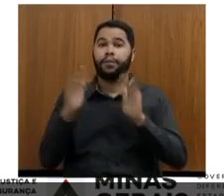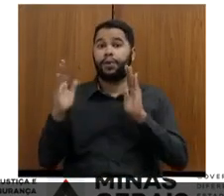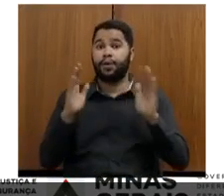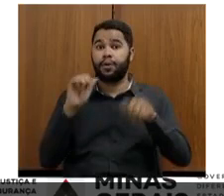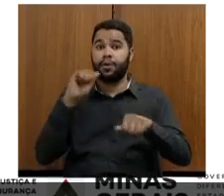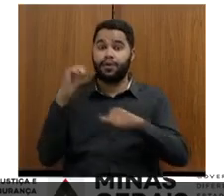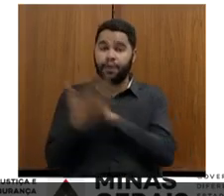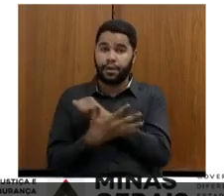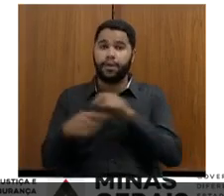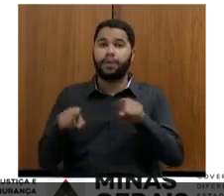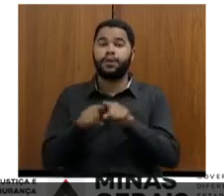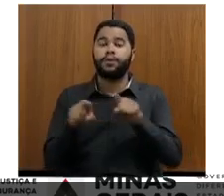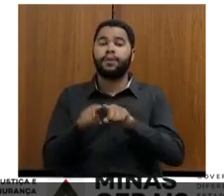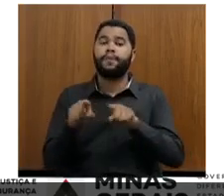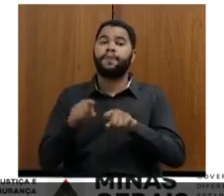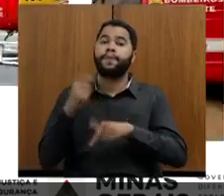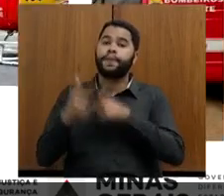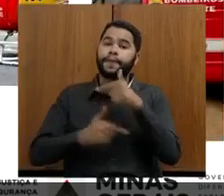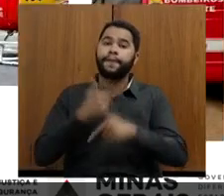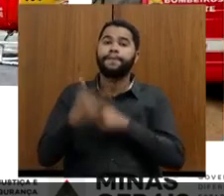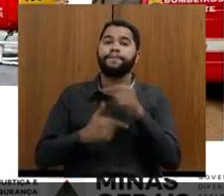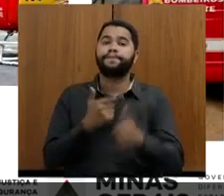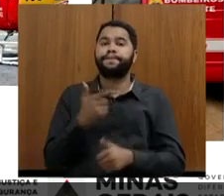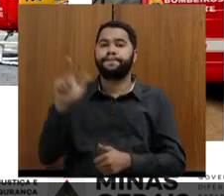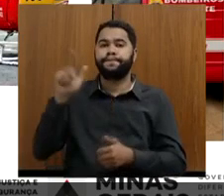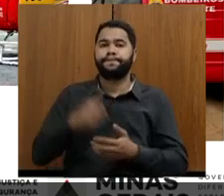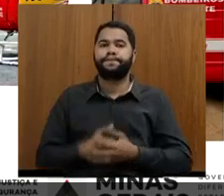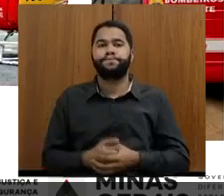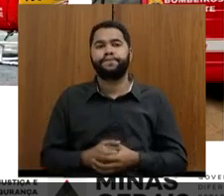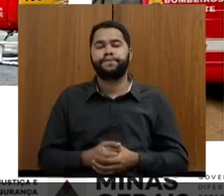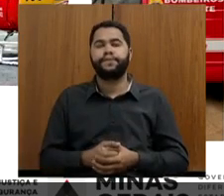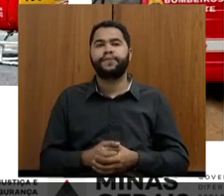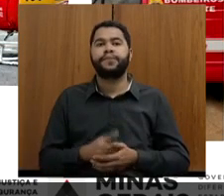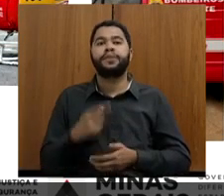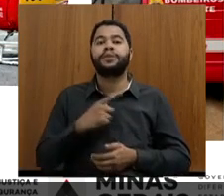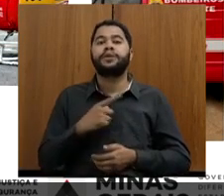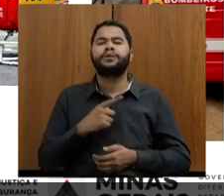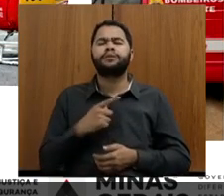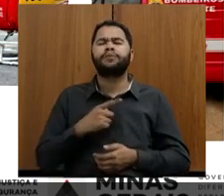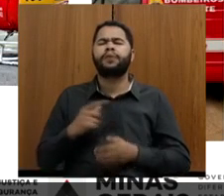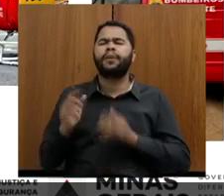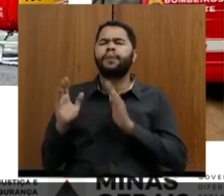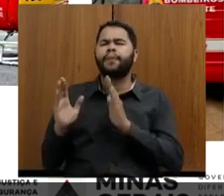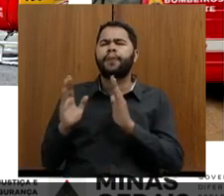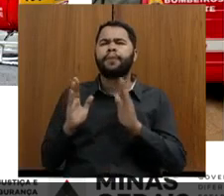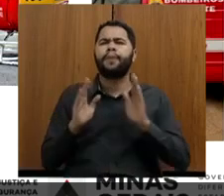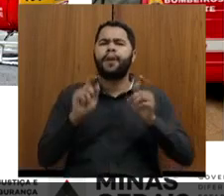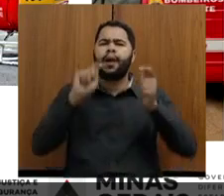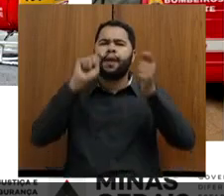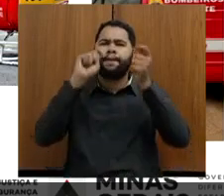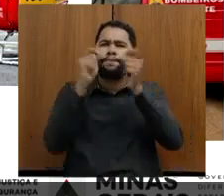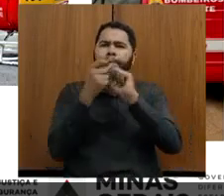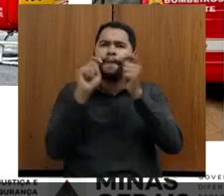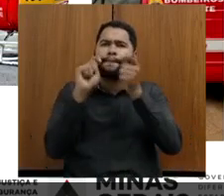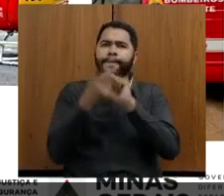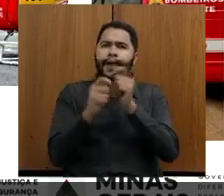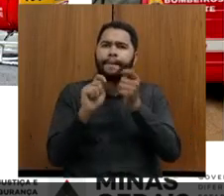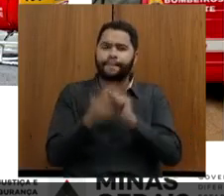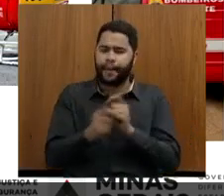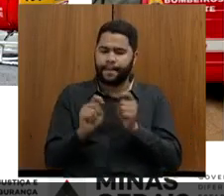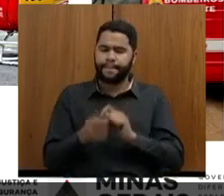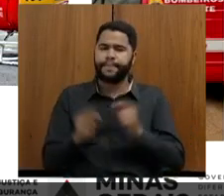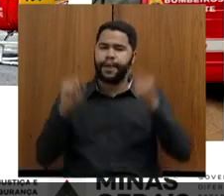tempo de pandemia e retomada das atividades próximo nós tivemos uma série de adequações Né desde